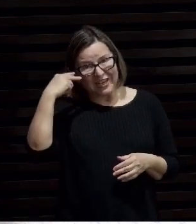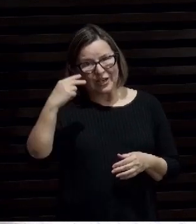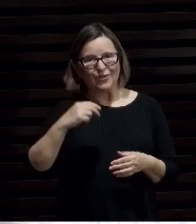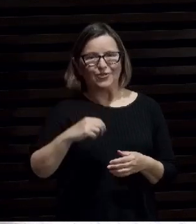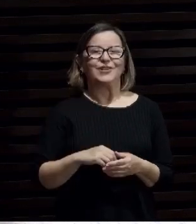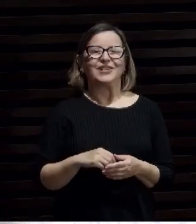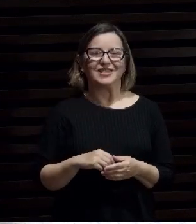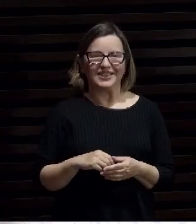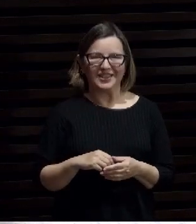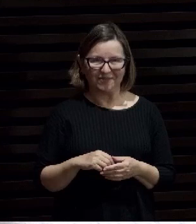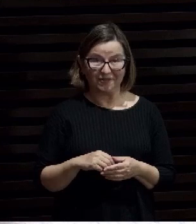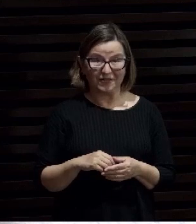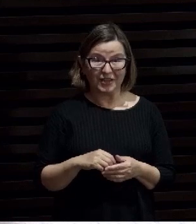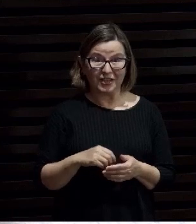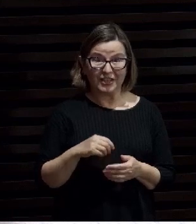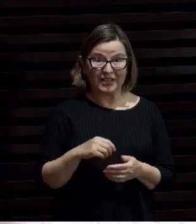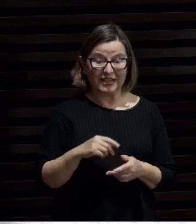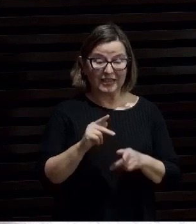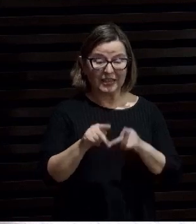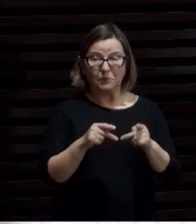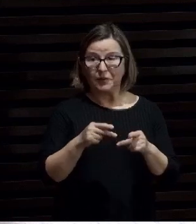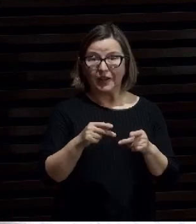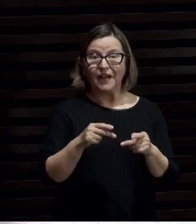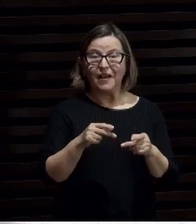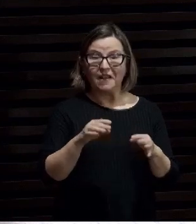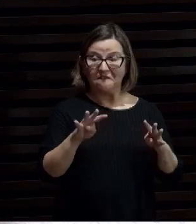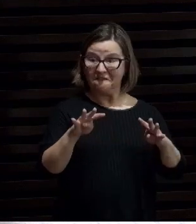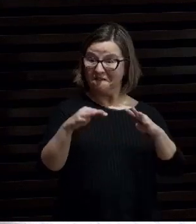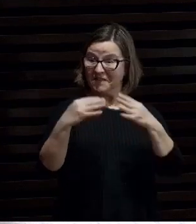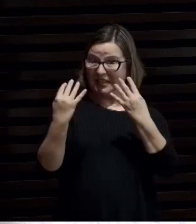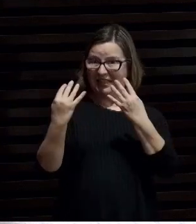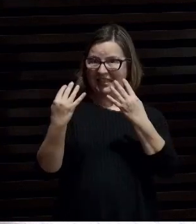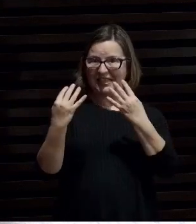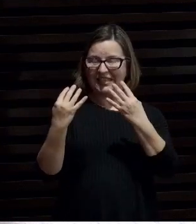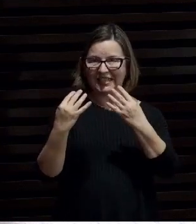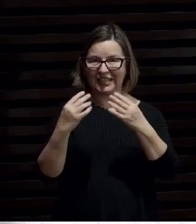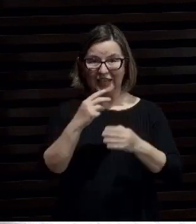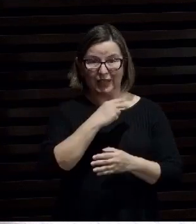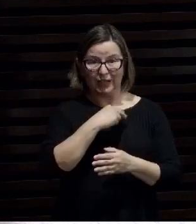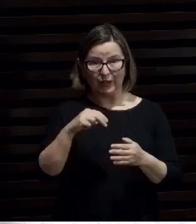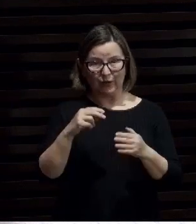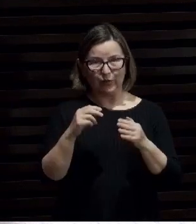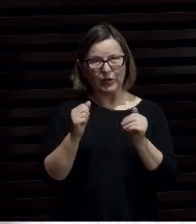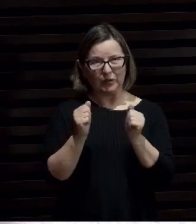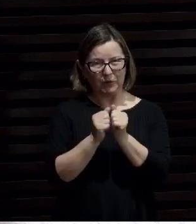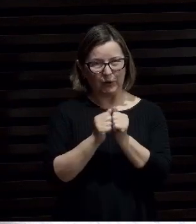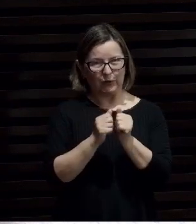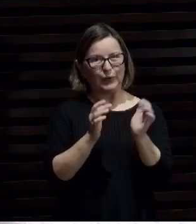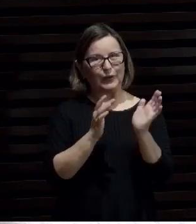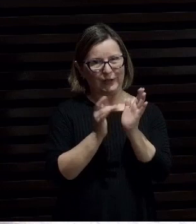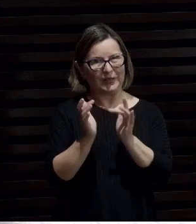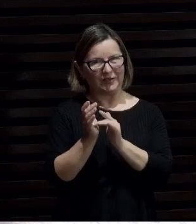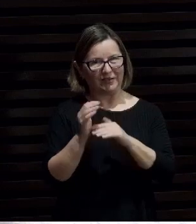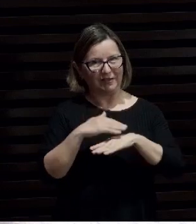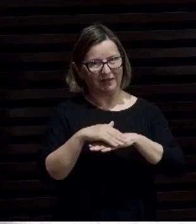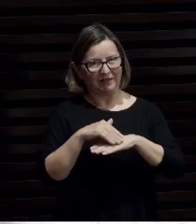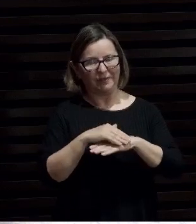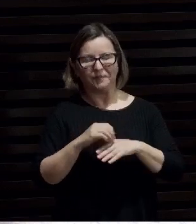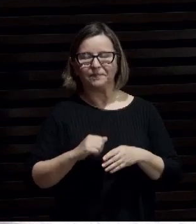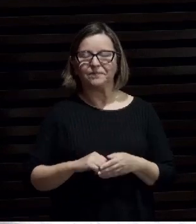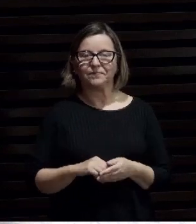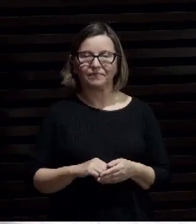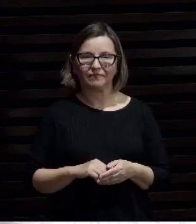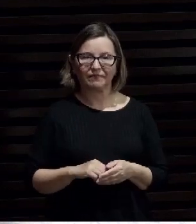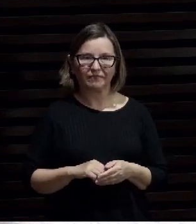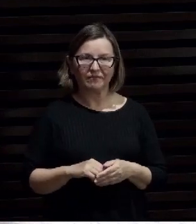de ser visto com Jesus. Ele foi de noite porque ele tinha vergonha. E da mesma maneira,